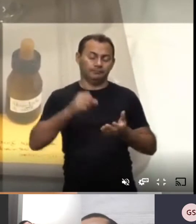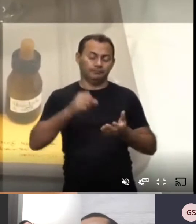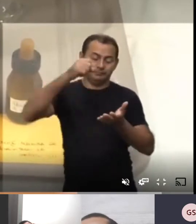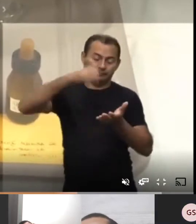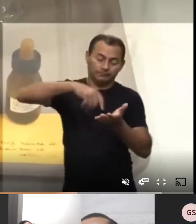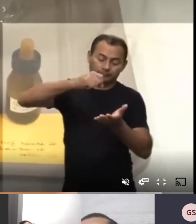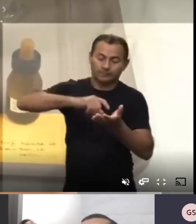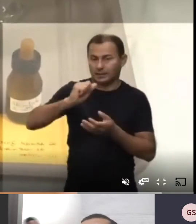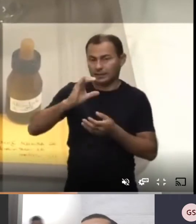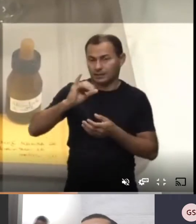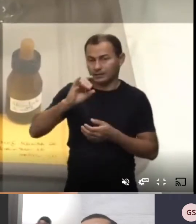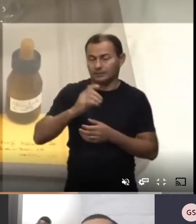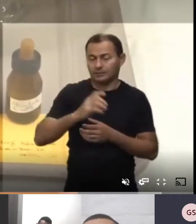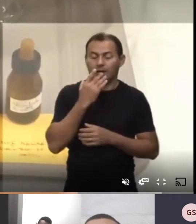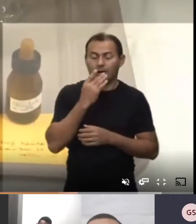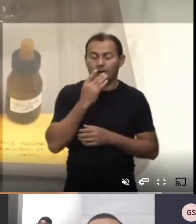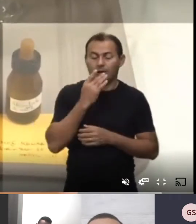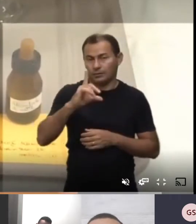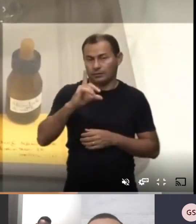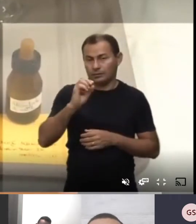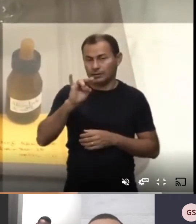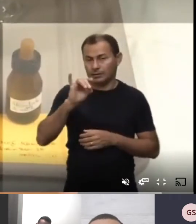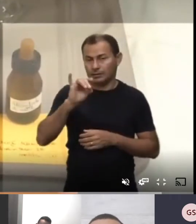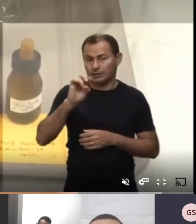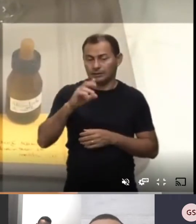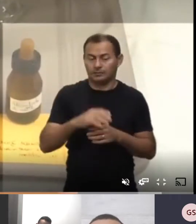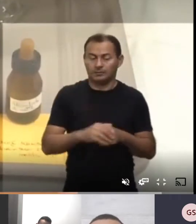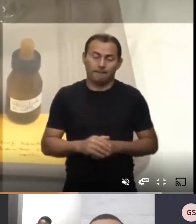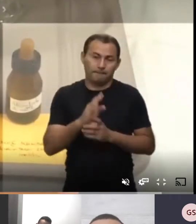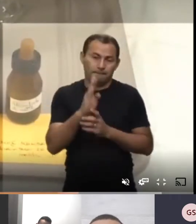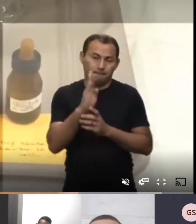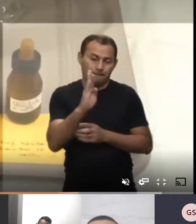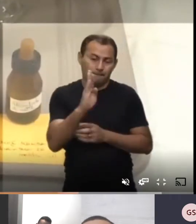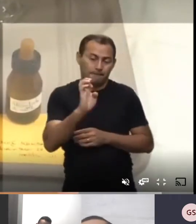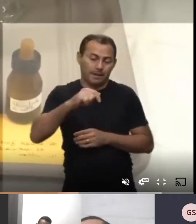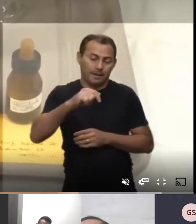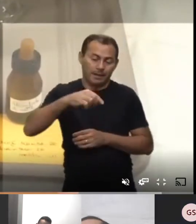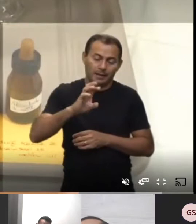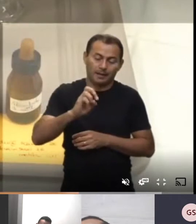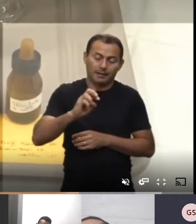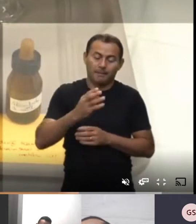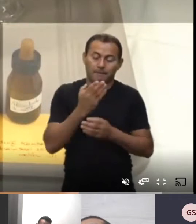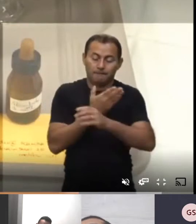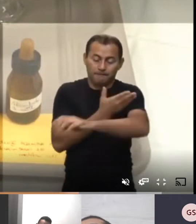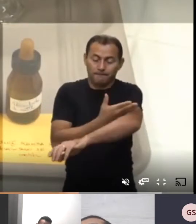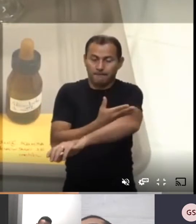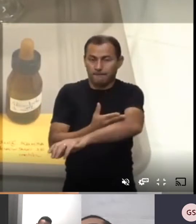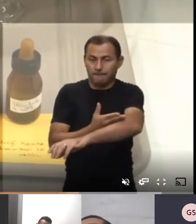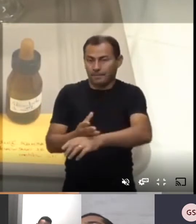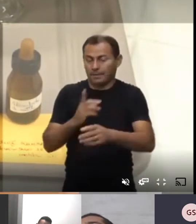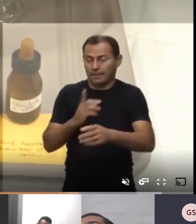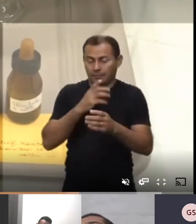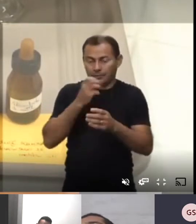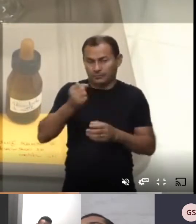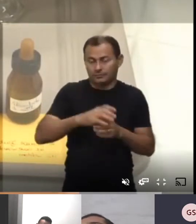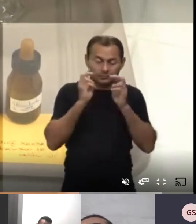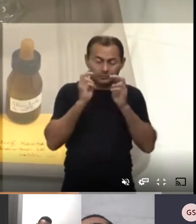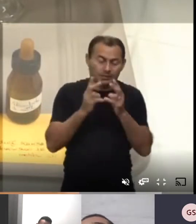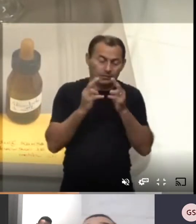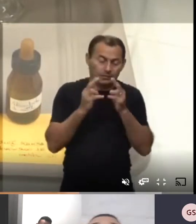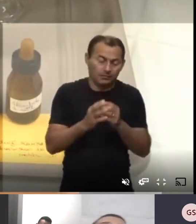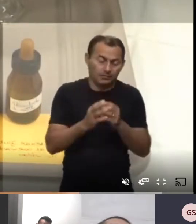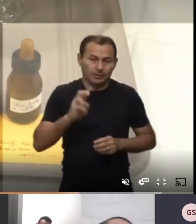coisa. Colocar uma certa quantidade de hidróxido de ácido clorídrico para ver se a